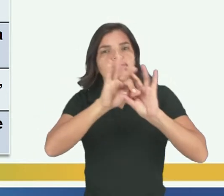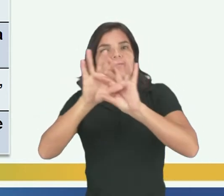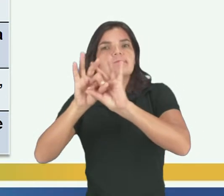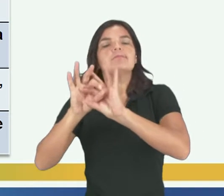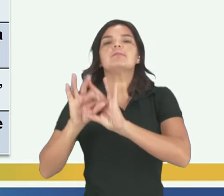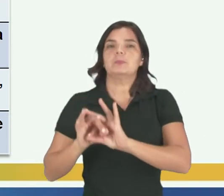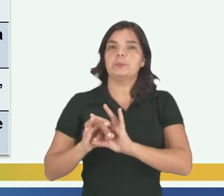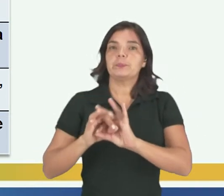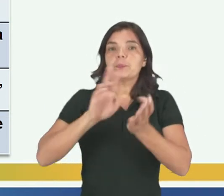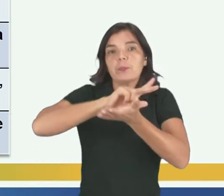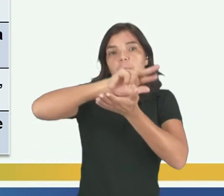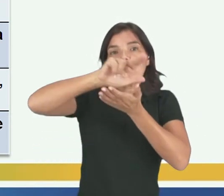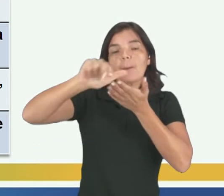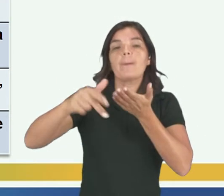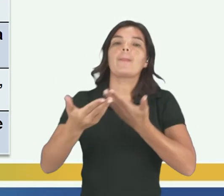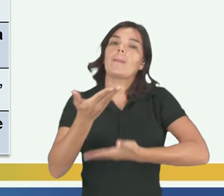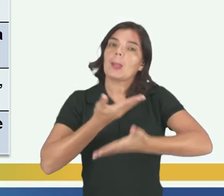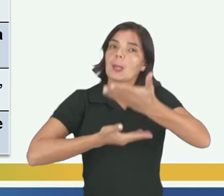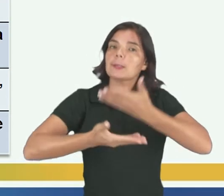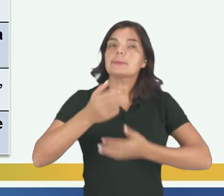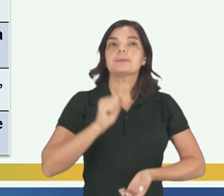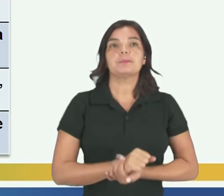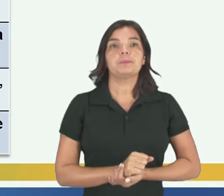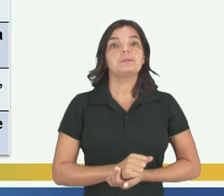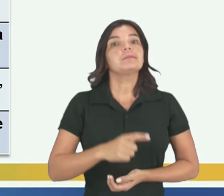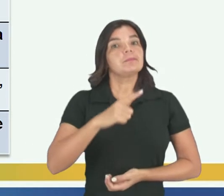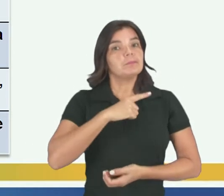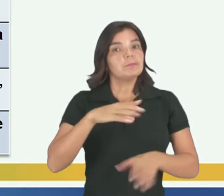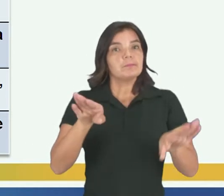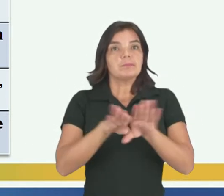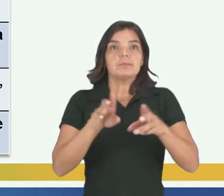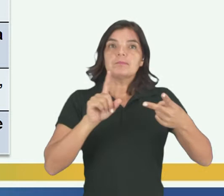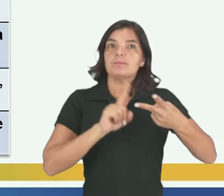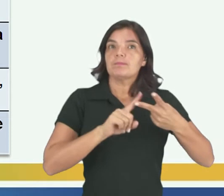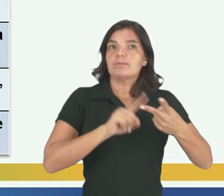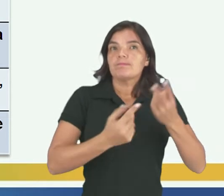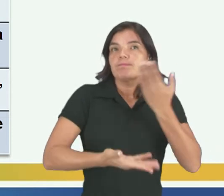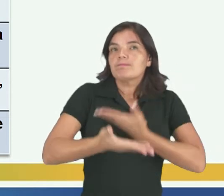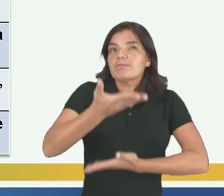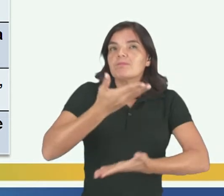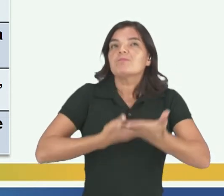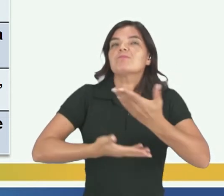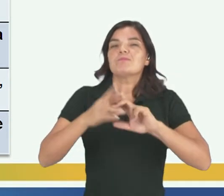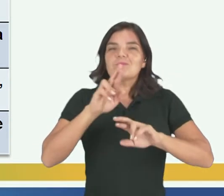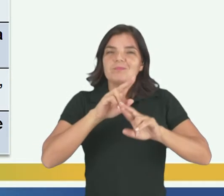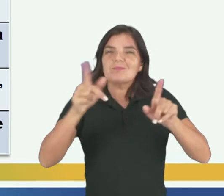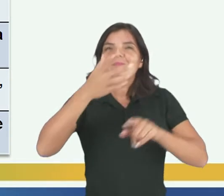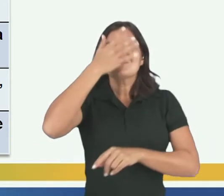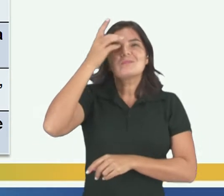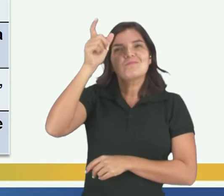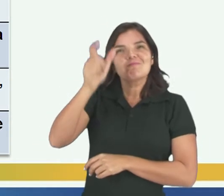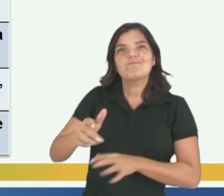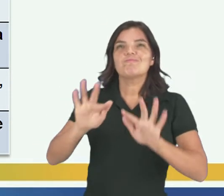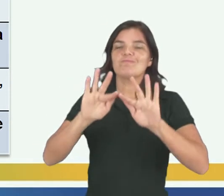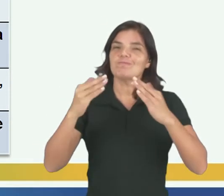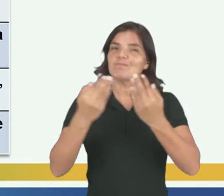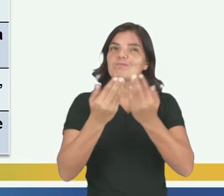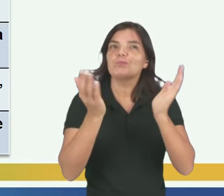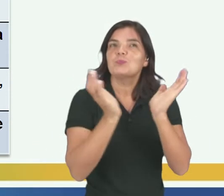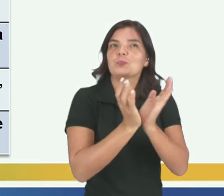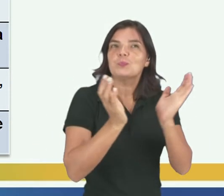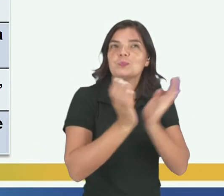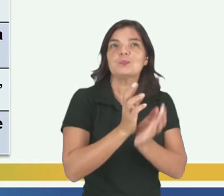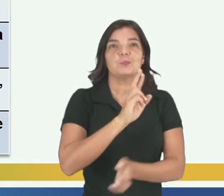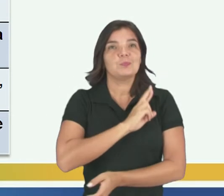da diversidade das relações. Também no item 2, vamos ter as relações humanas, envolvem diferentes pessoas, família,